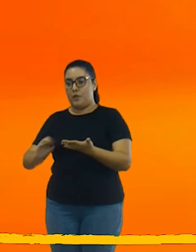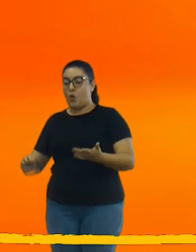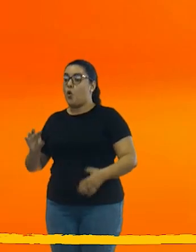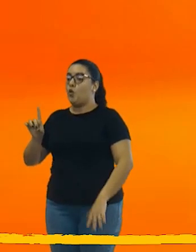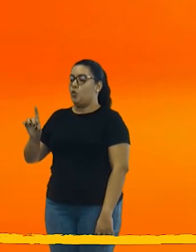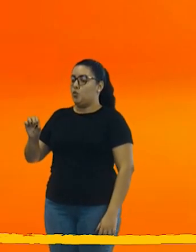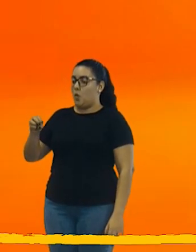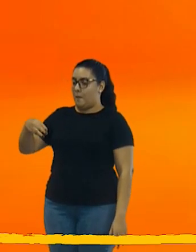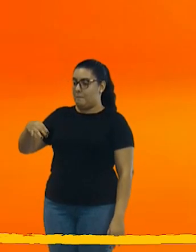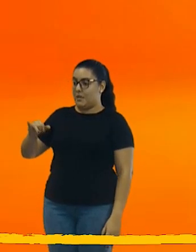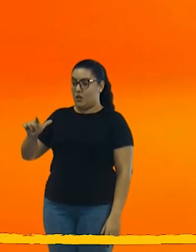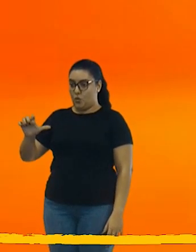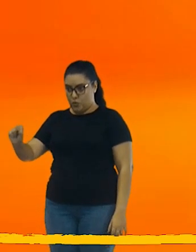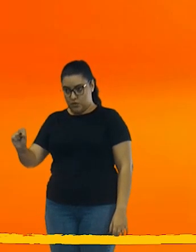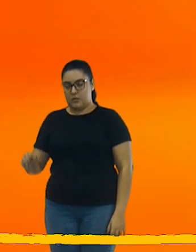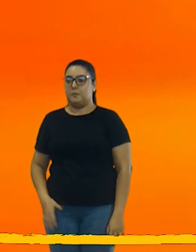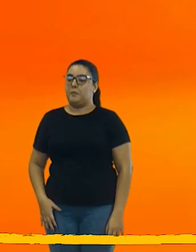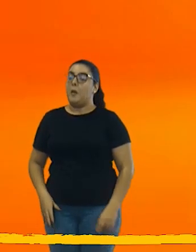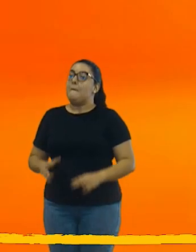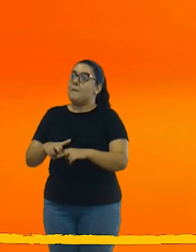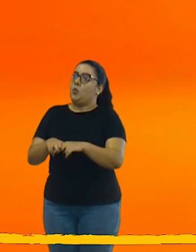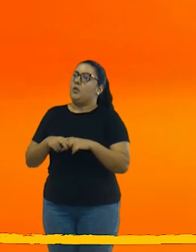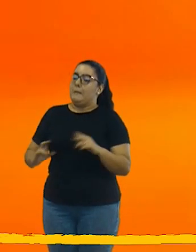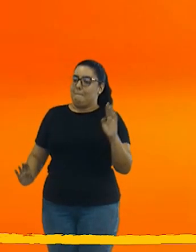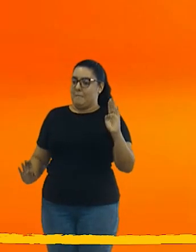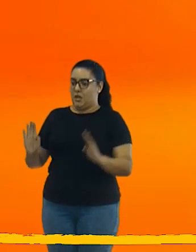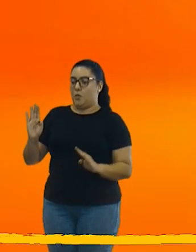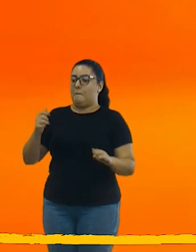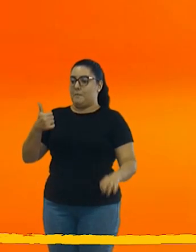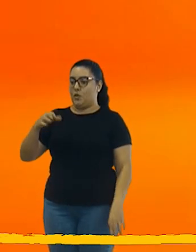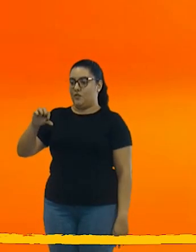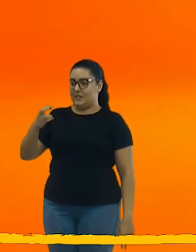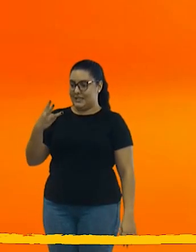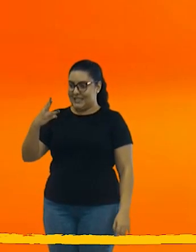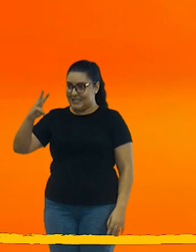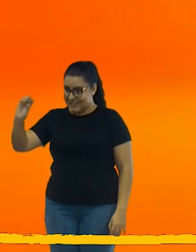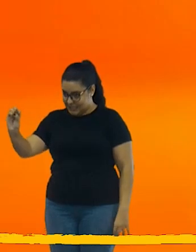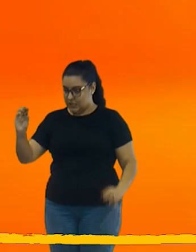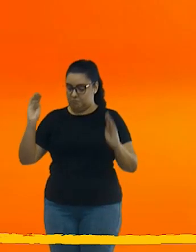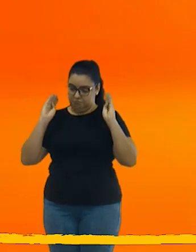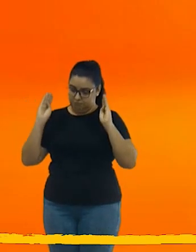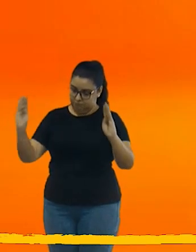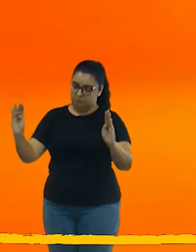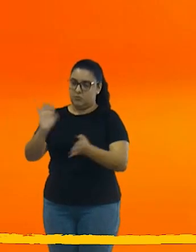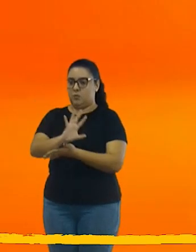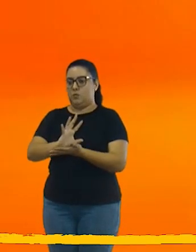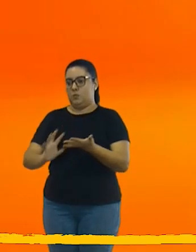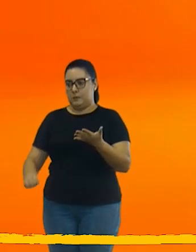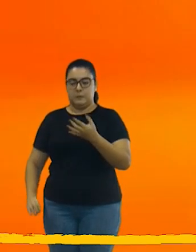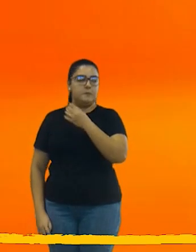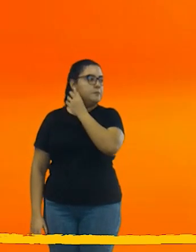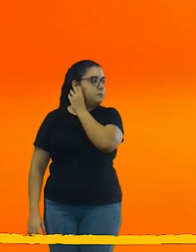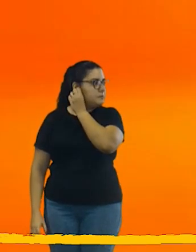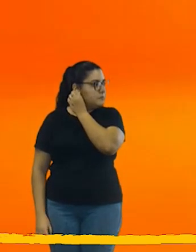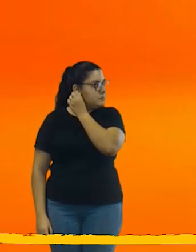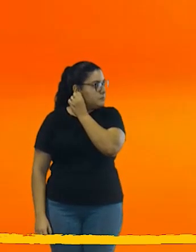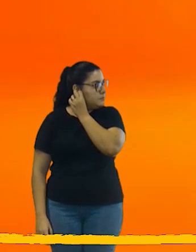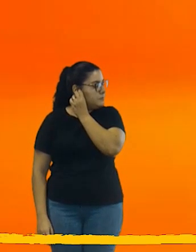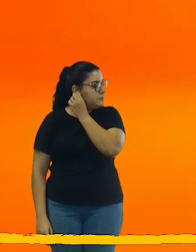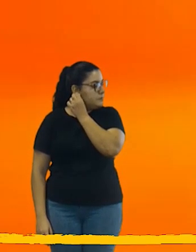naturalistas nos anos 30 do século 20, na segunda fase do modernismo brasileiro.